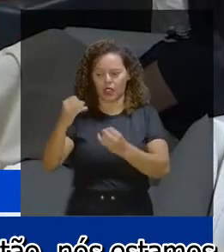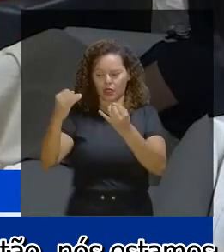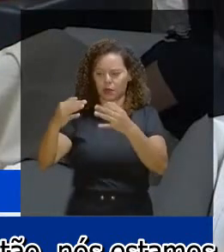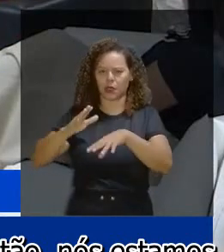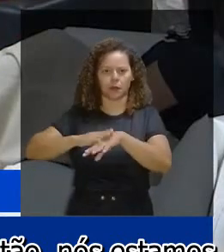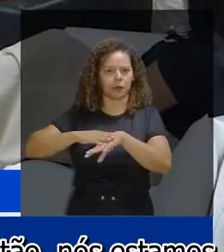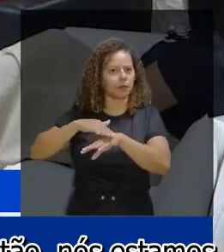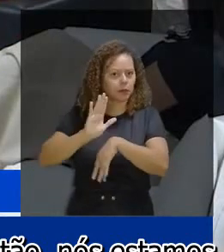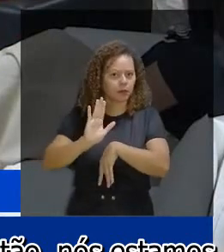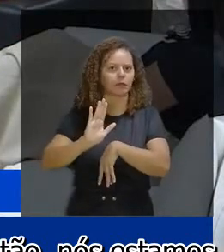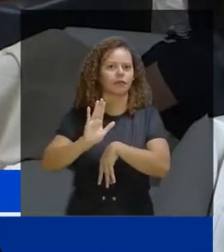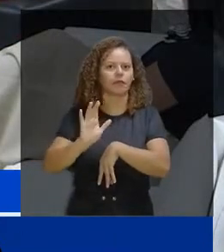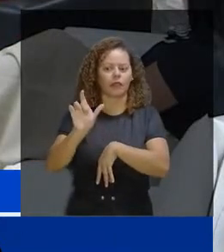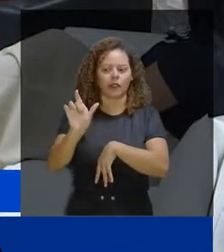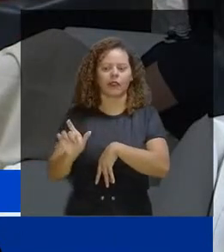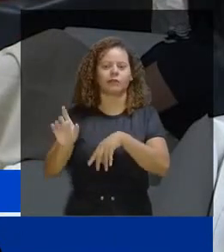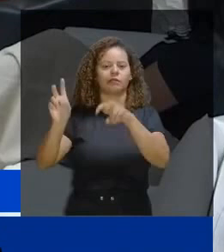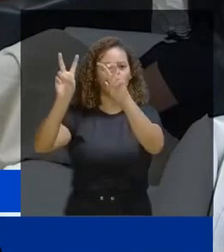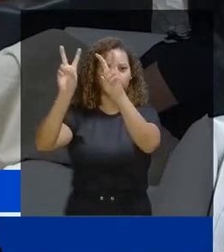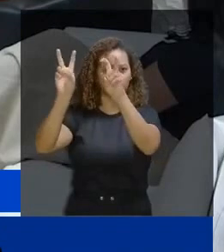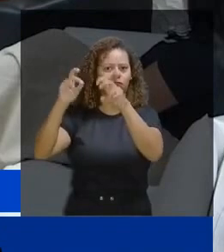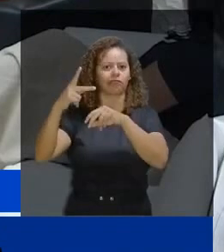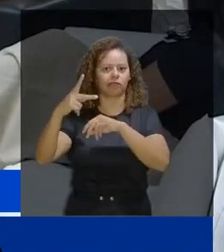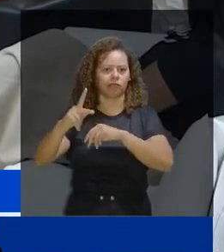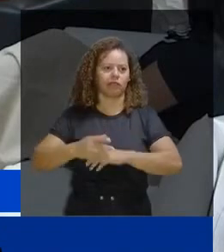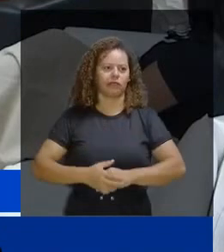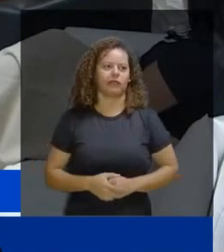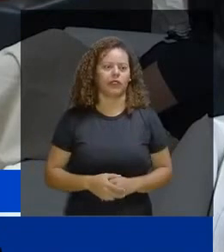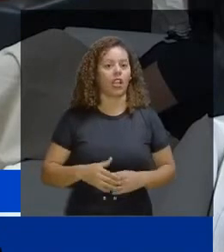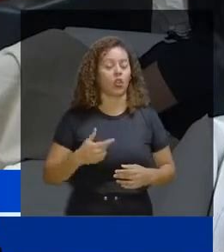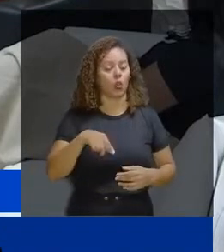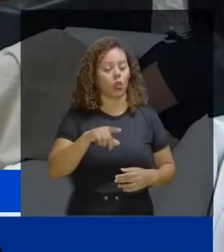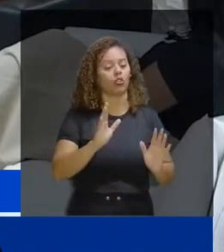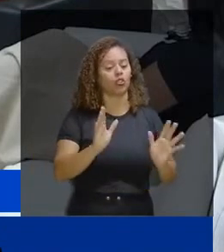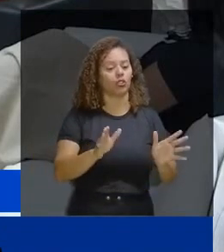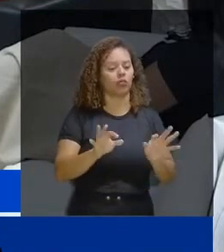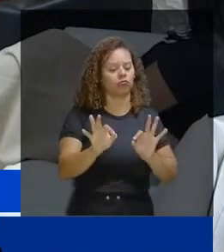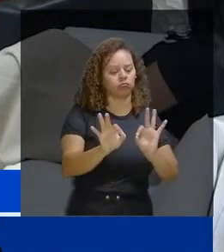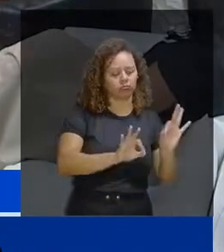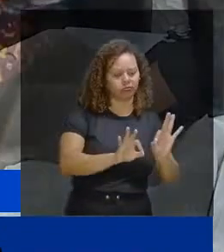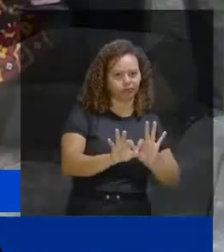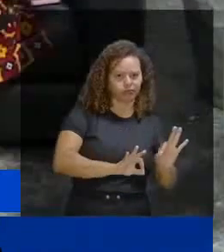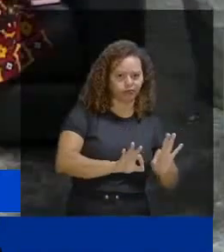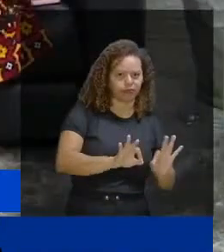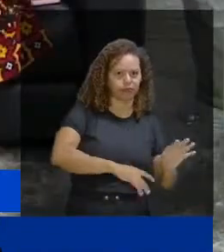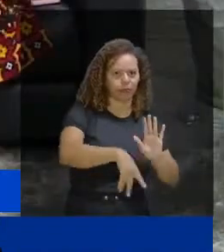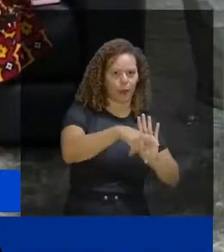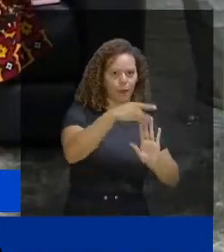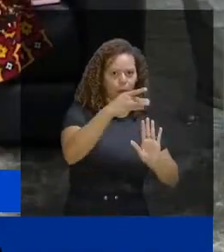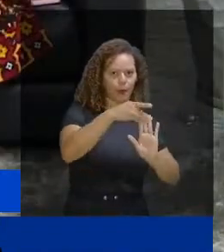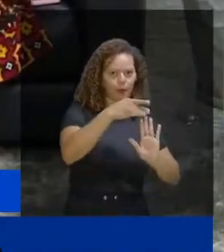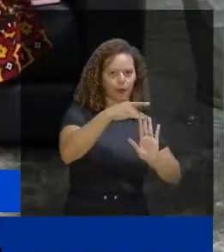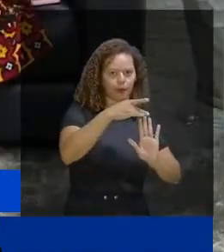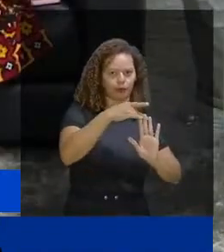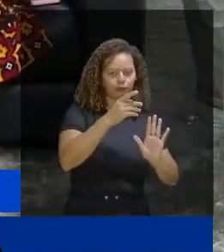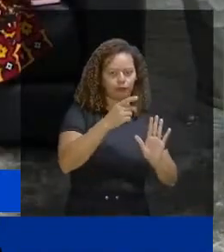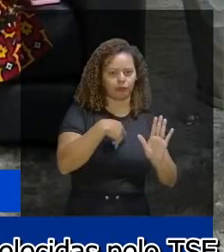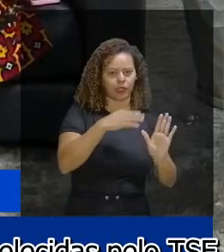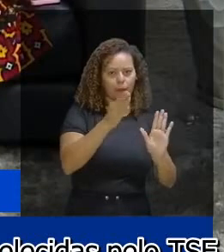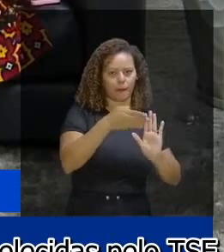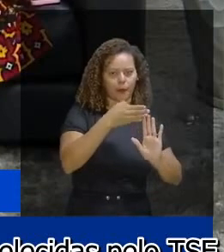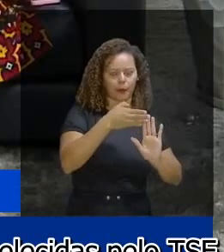Fabi, fazendo uma proposta de resolução que será encaminhada agora, essa semana, para o Pleno